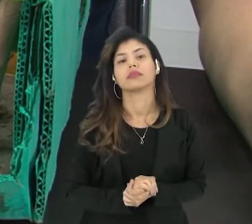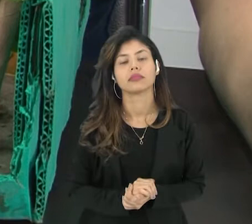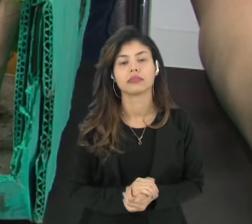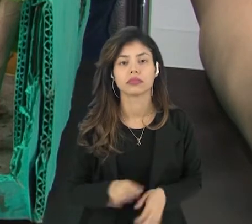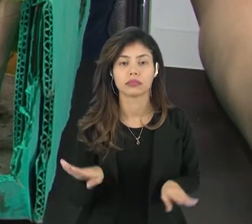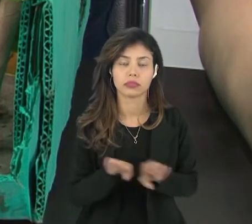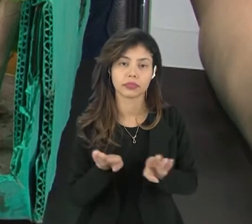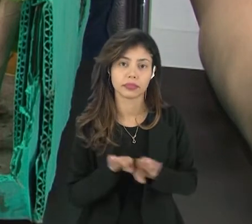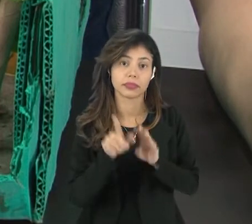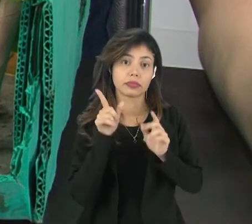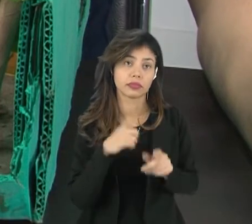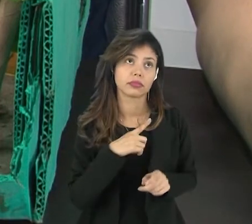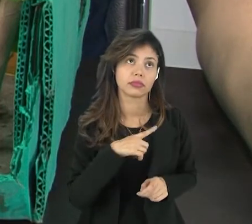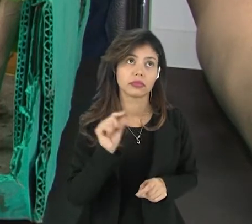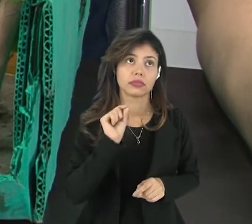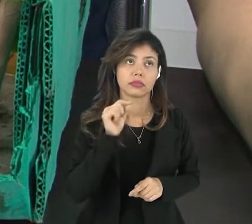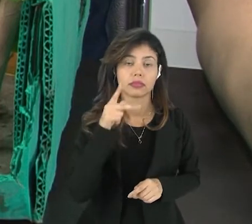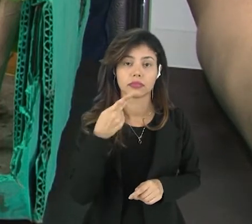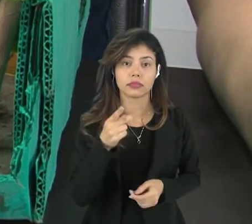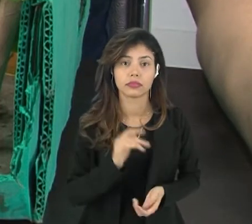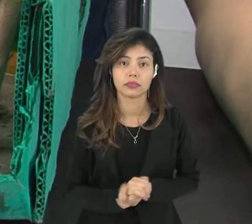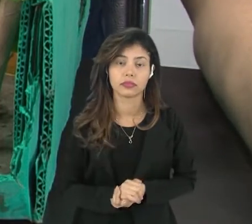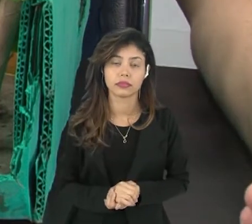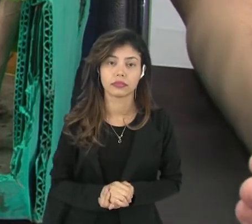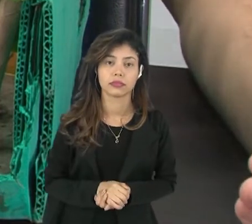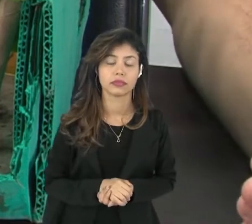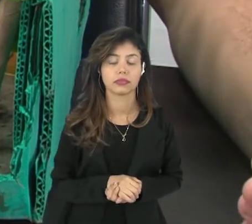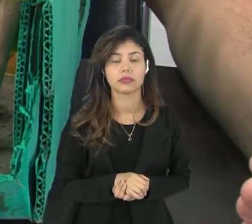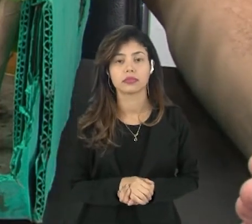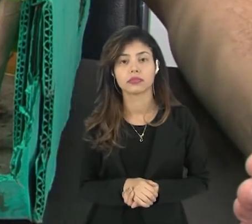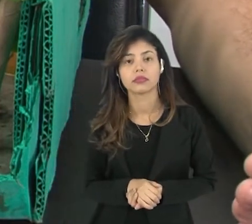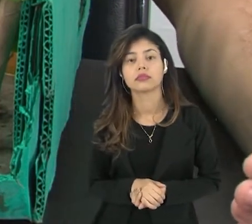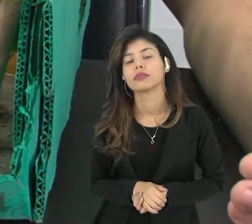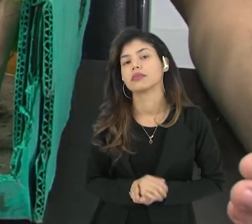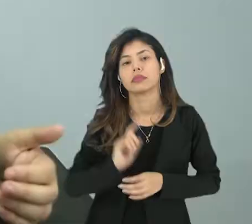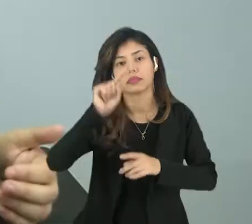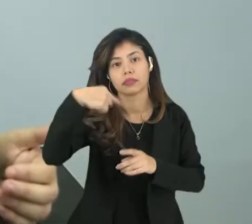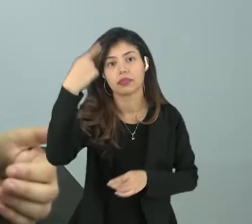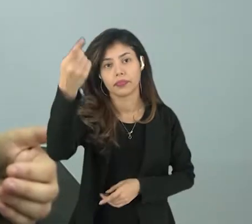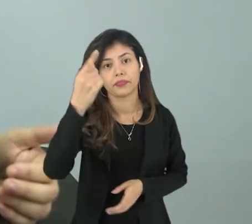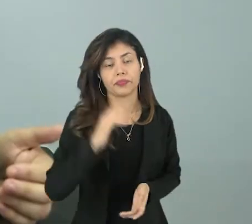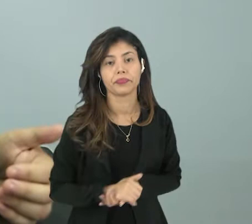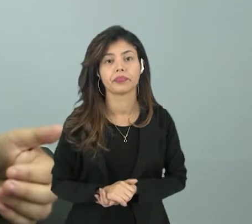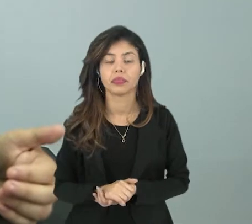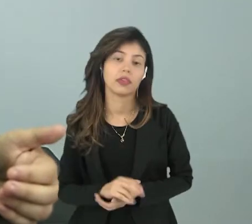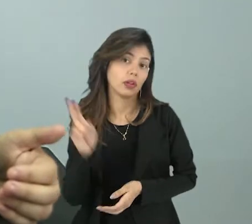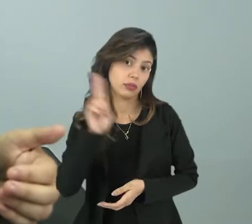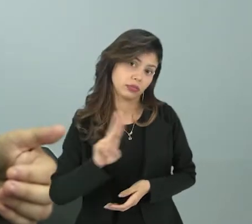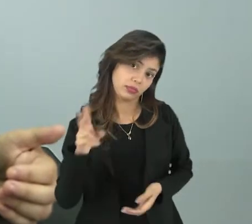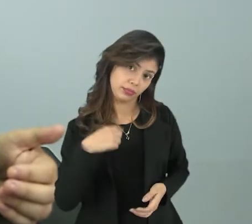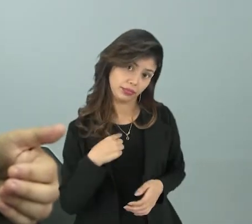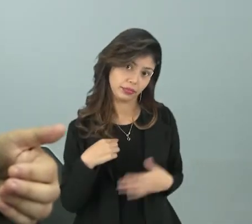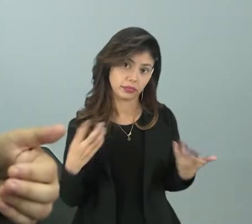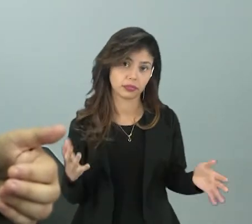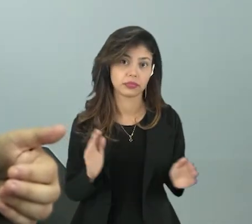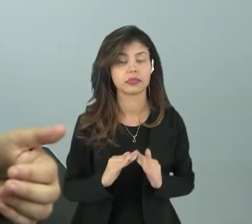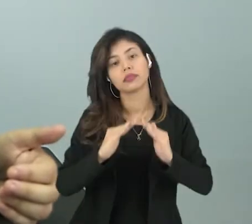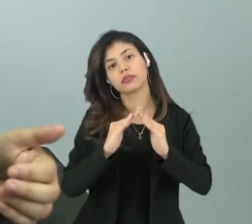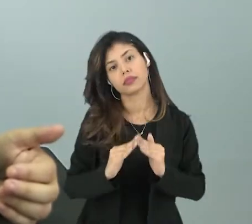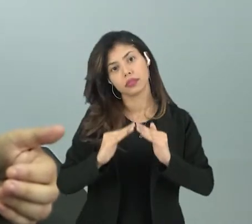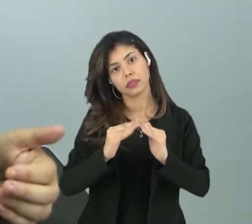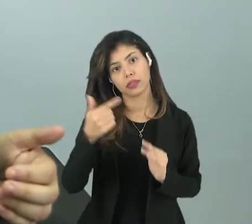fala assim, ó, algumas pessoas, né, usam o termo, vou por outro lado. Eu particularmente uso. Eu moro no